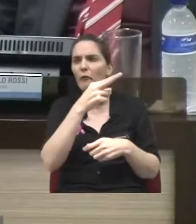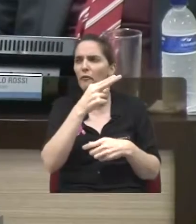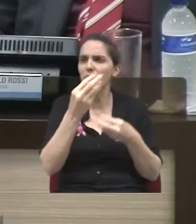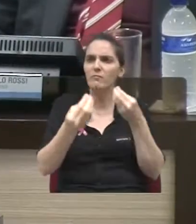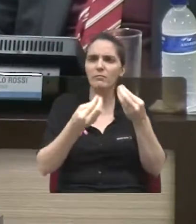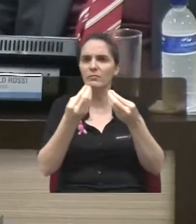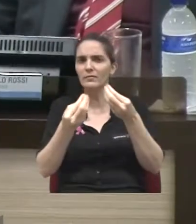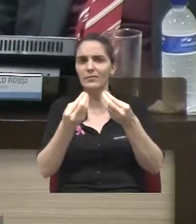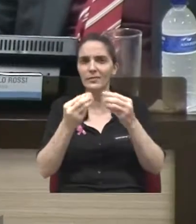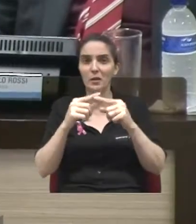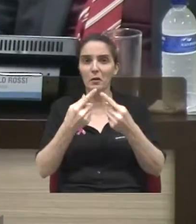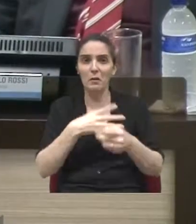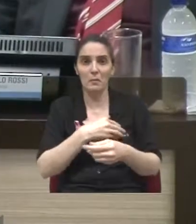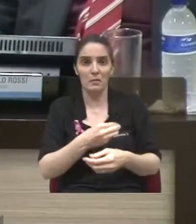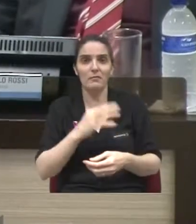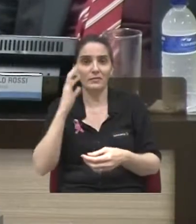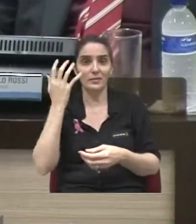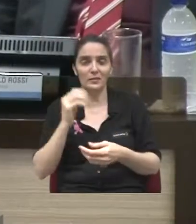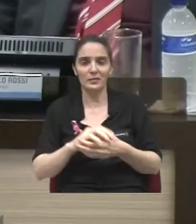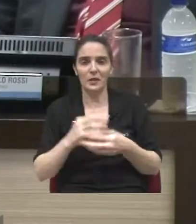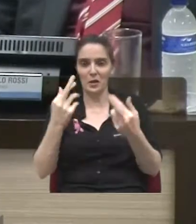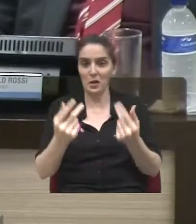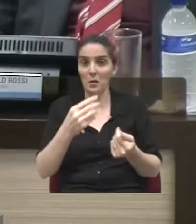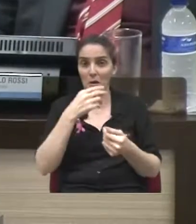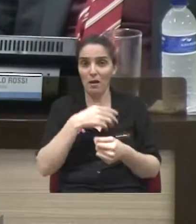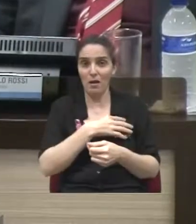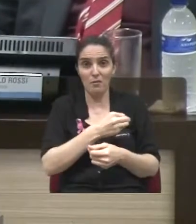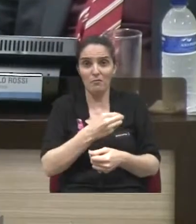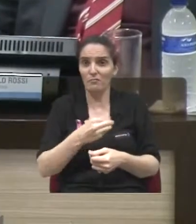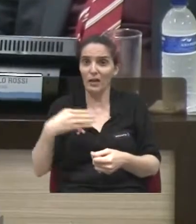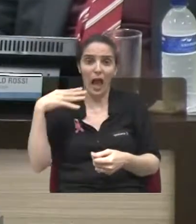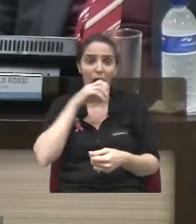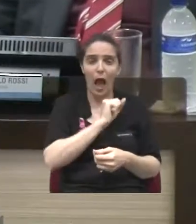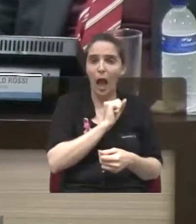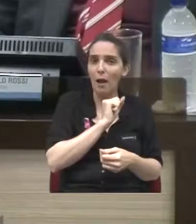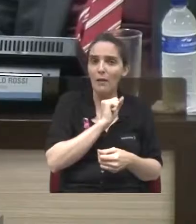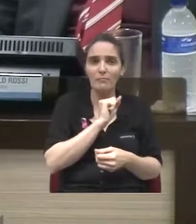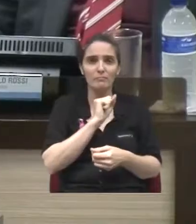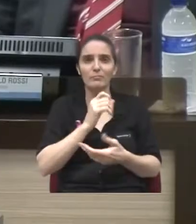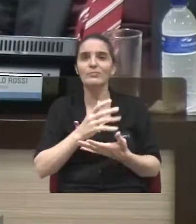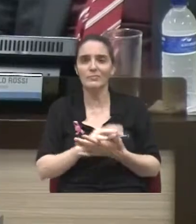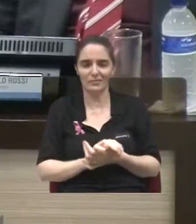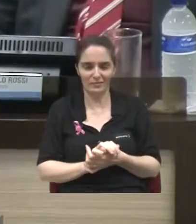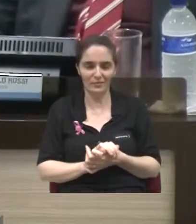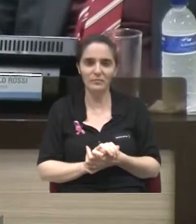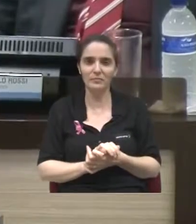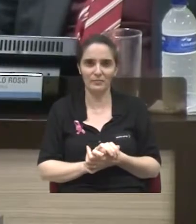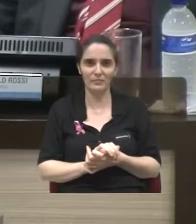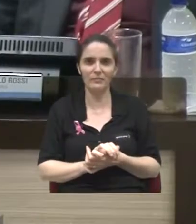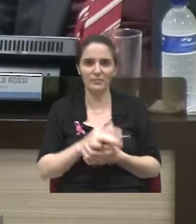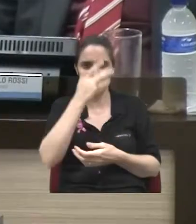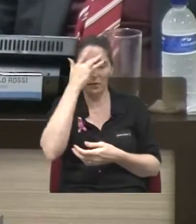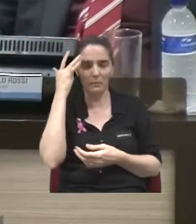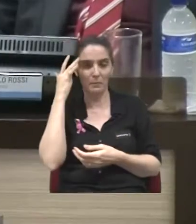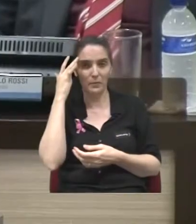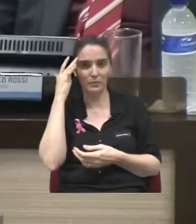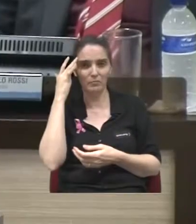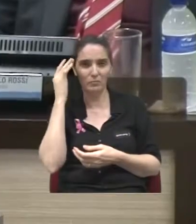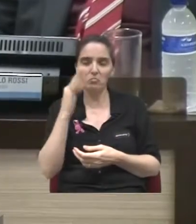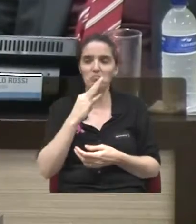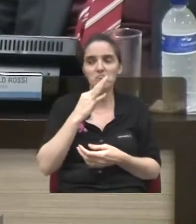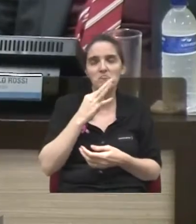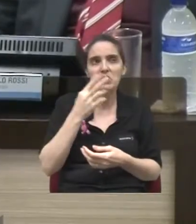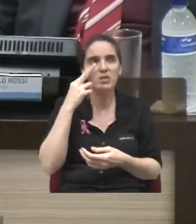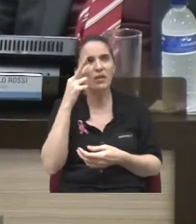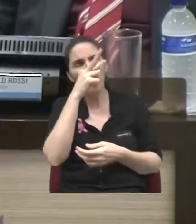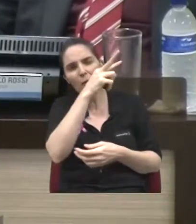teve aquela atitude tão prontamente, qualquer pessoa, e sabendo, tendo ouvido falar, e vendo pelo menos